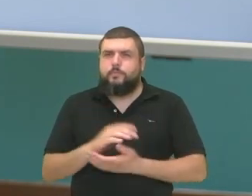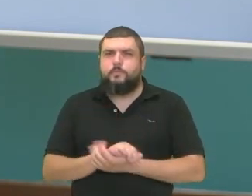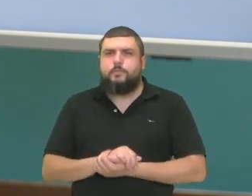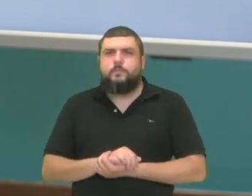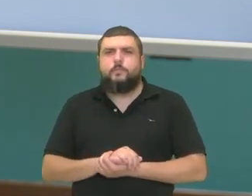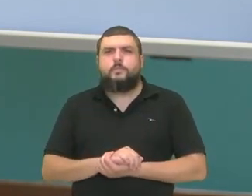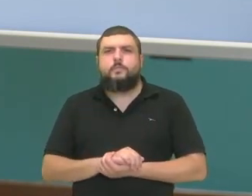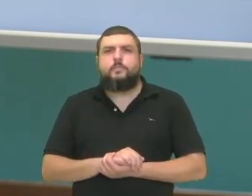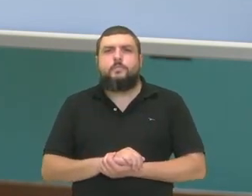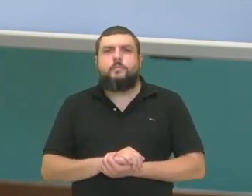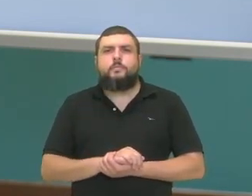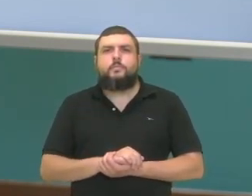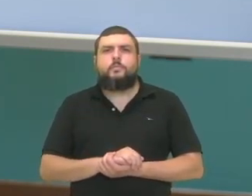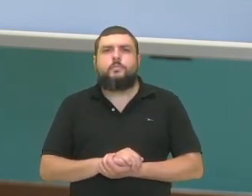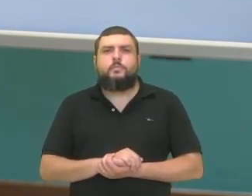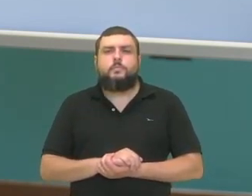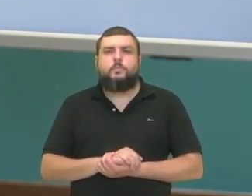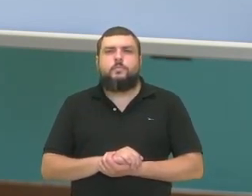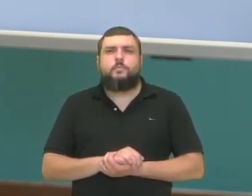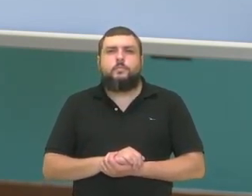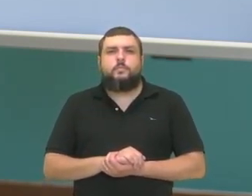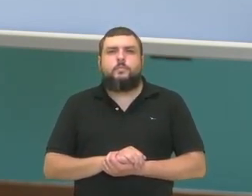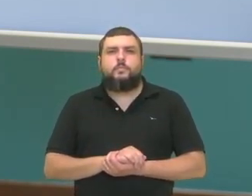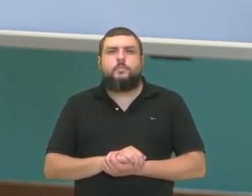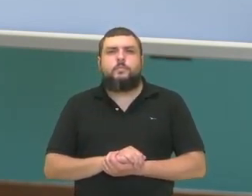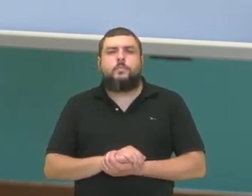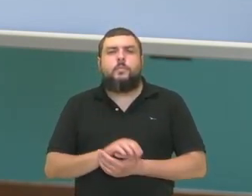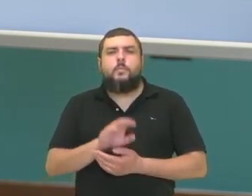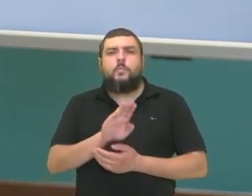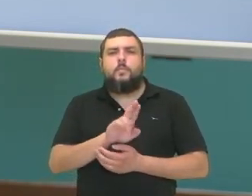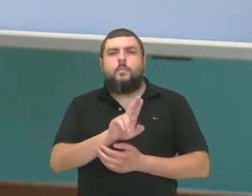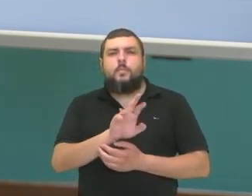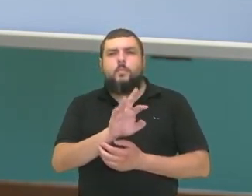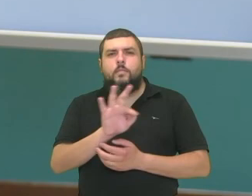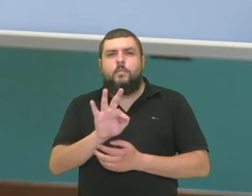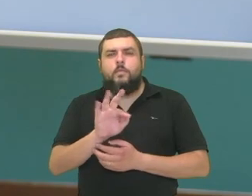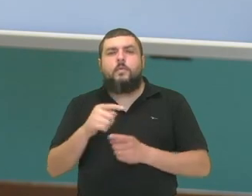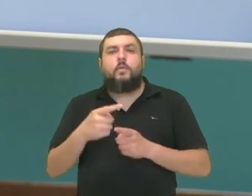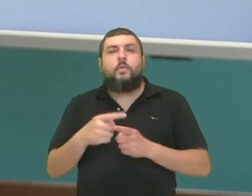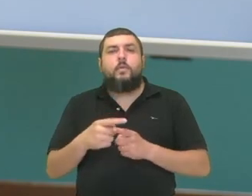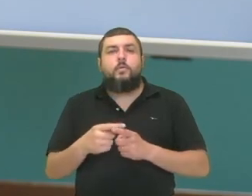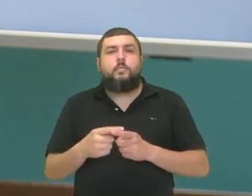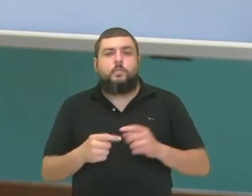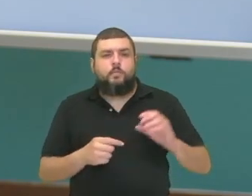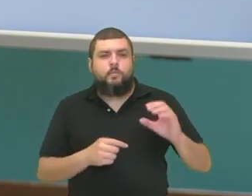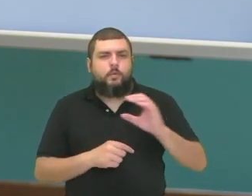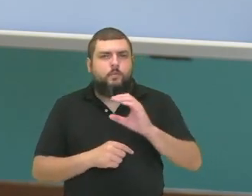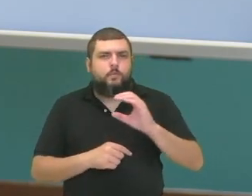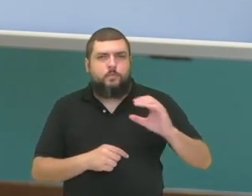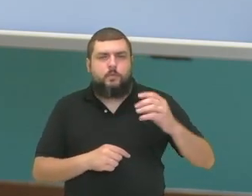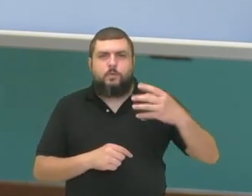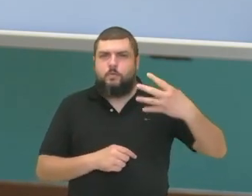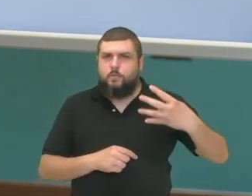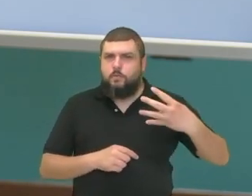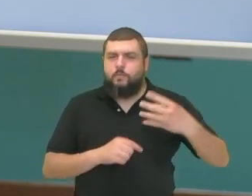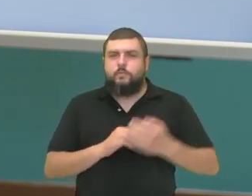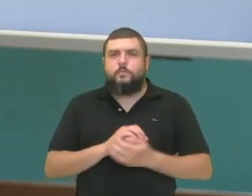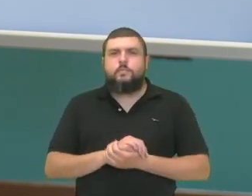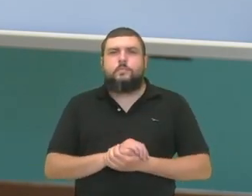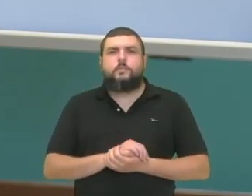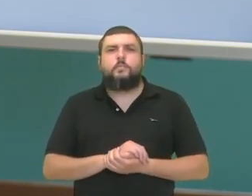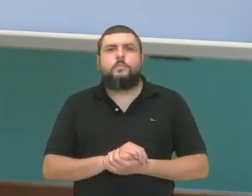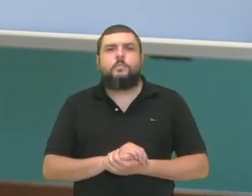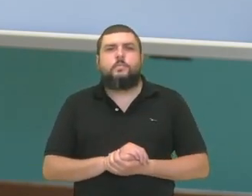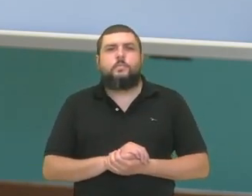particular seu. Butanona, então, but, porque são 4 carbonos, tá, professor? Só para